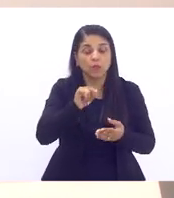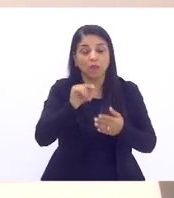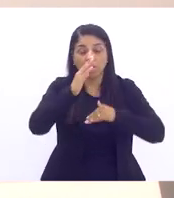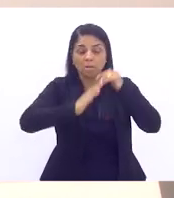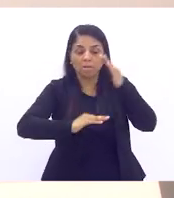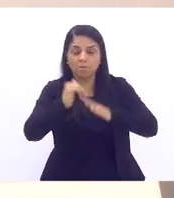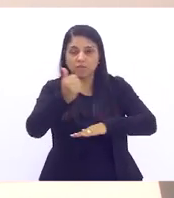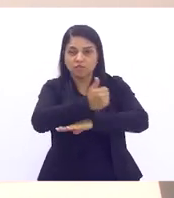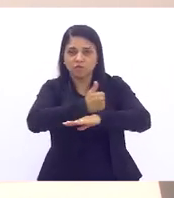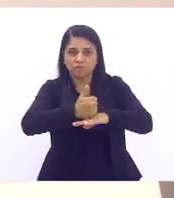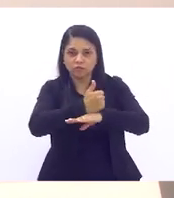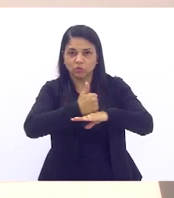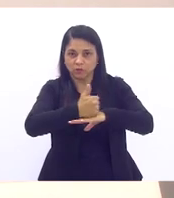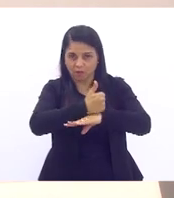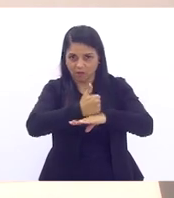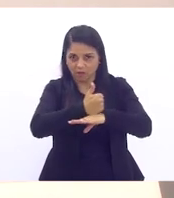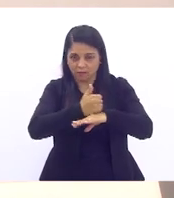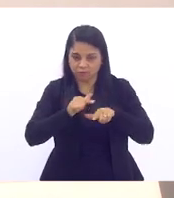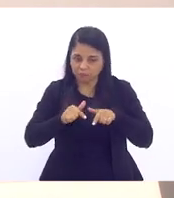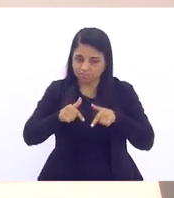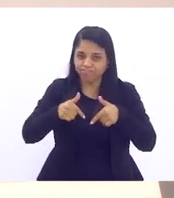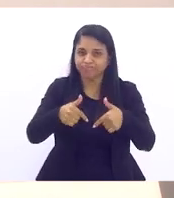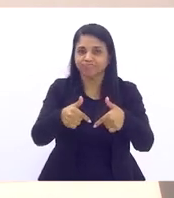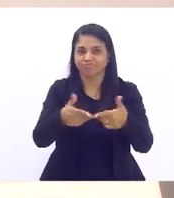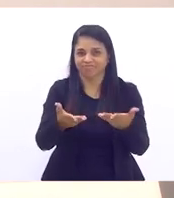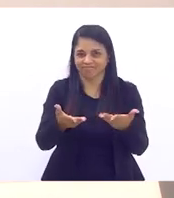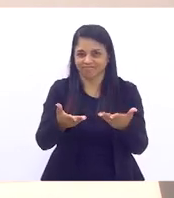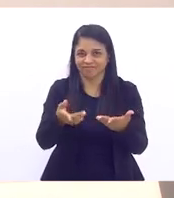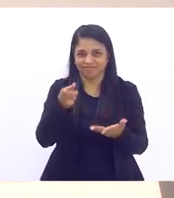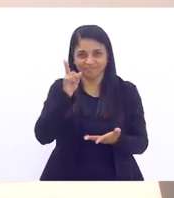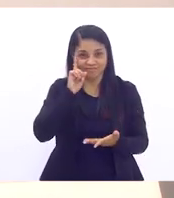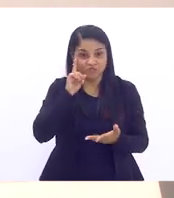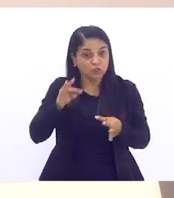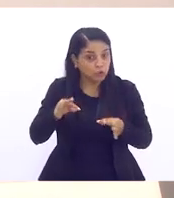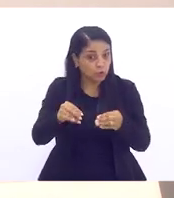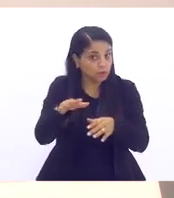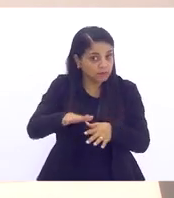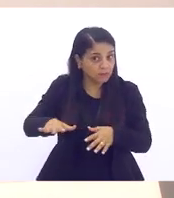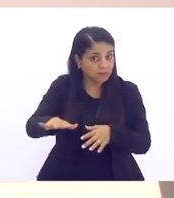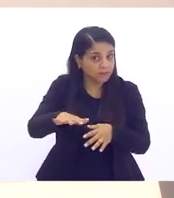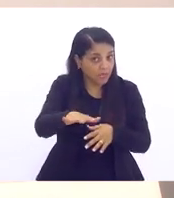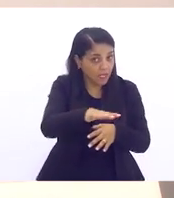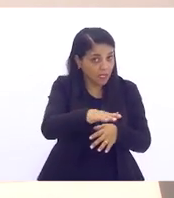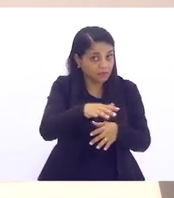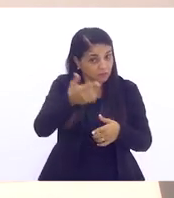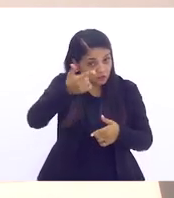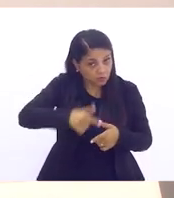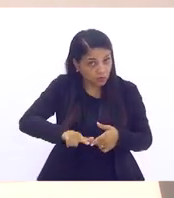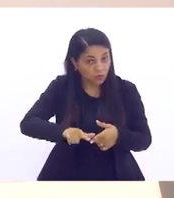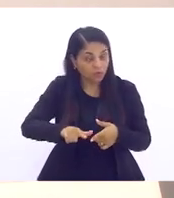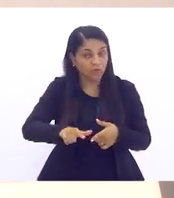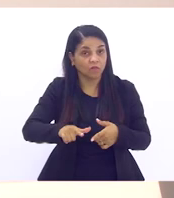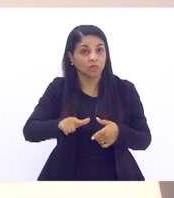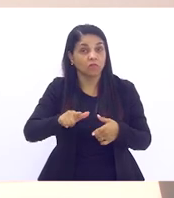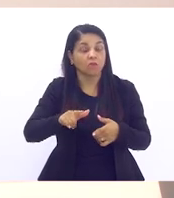qualificado para fazer frente as suas demandas diárias em todas as áreas repito mas aqui estamos falando da Saúde então